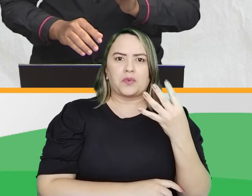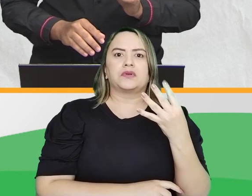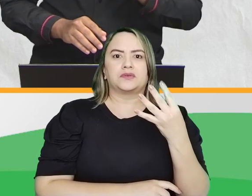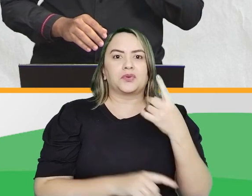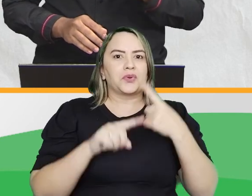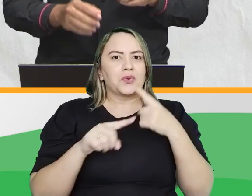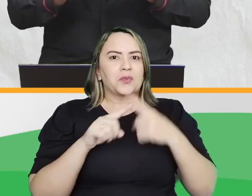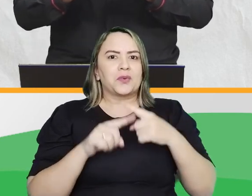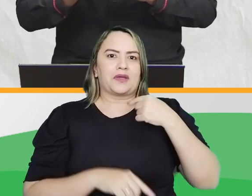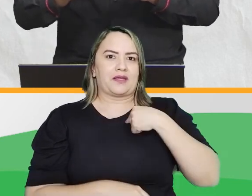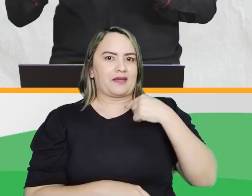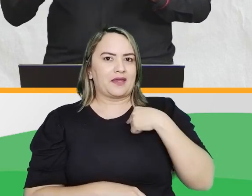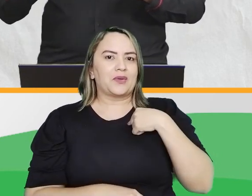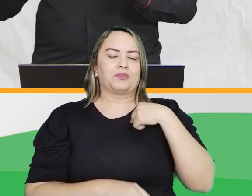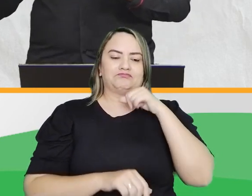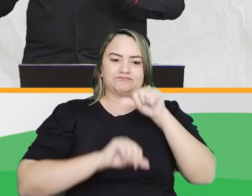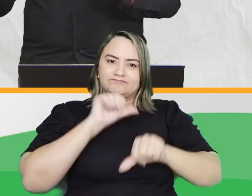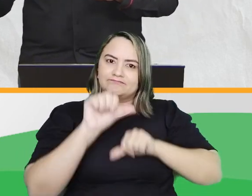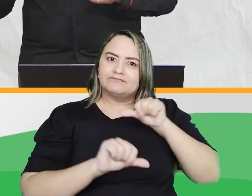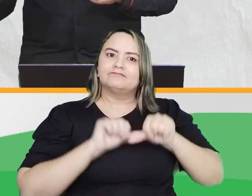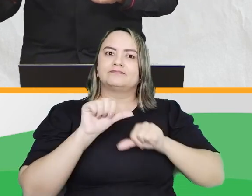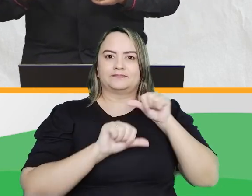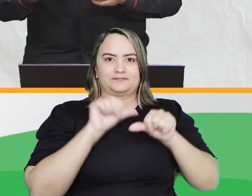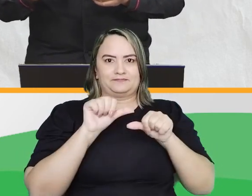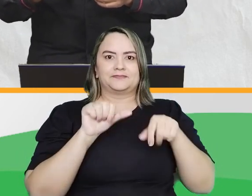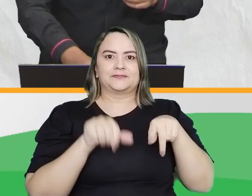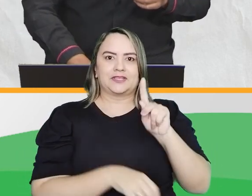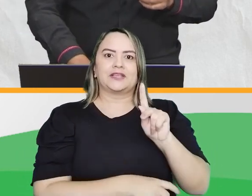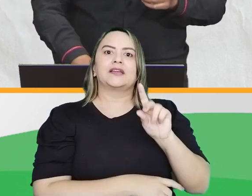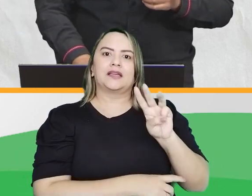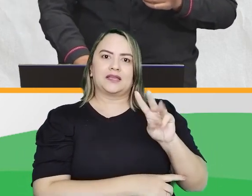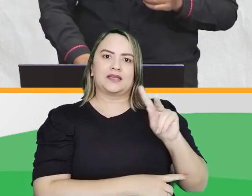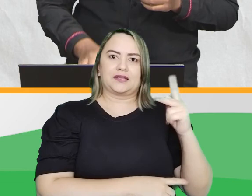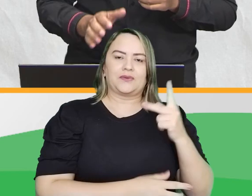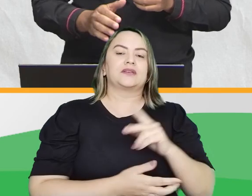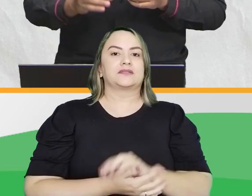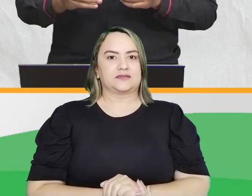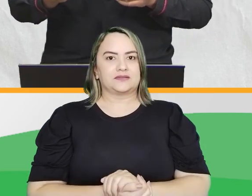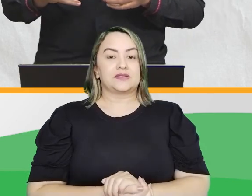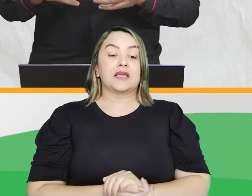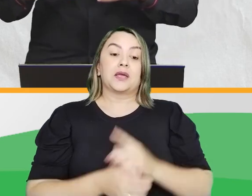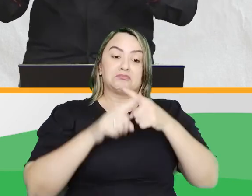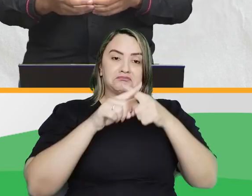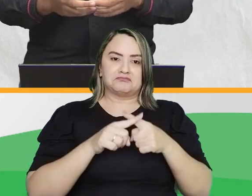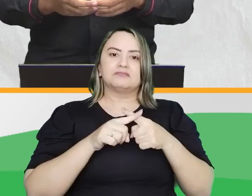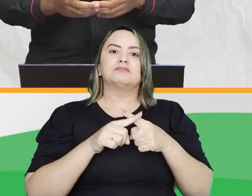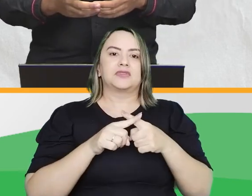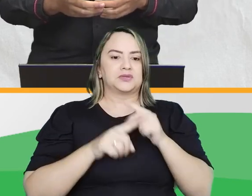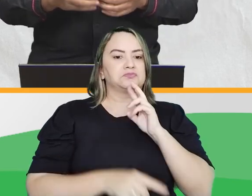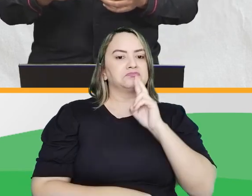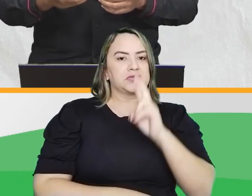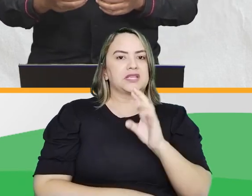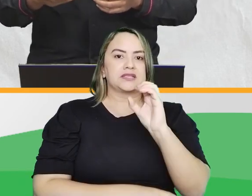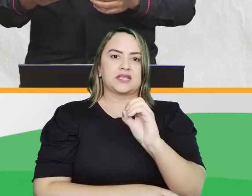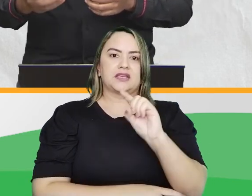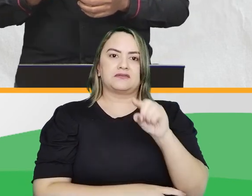0,004 no slide? Porque eu transformei em quilowatts, ou seja, eu dividi por 1000, vezes 3,75, que é o tempo.